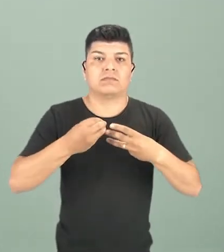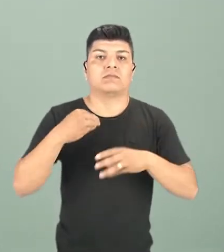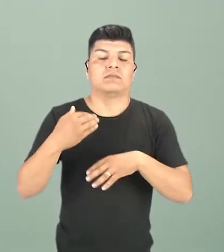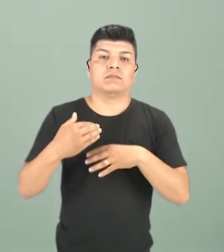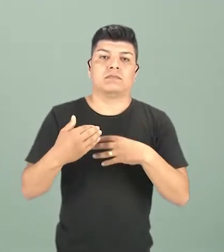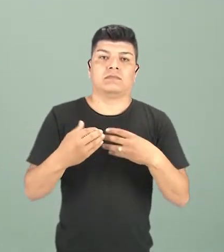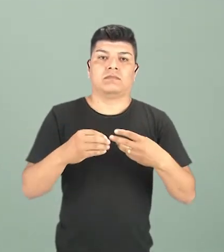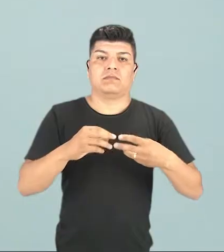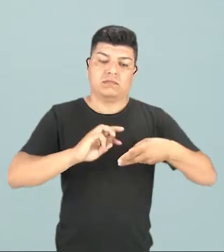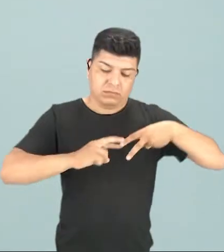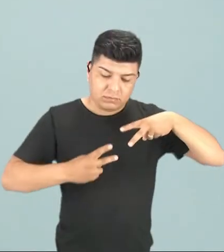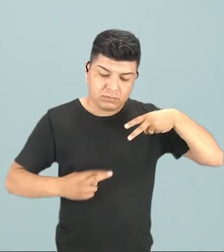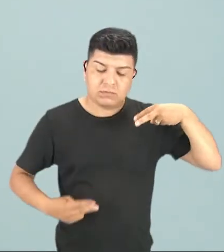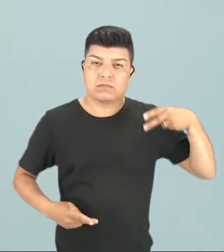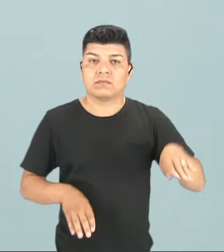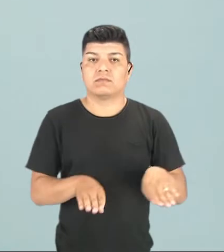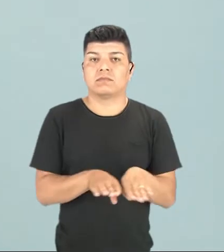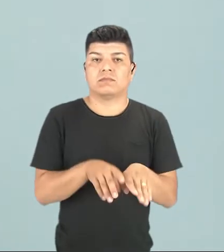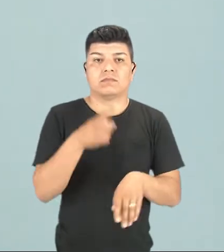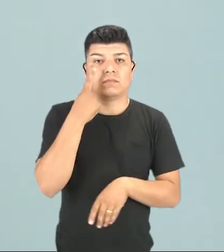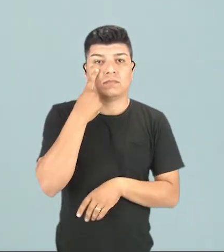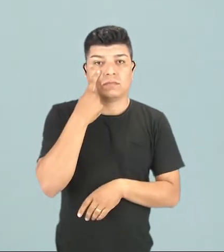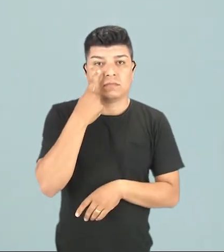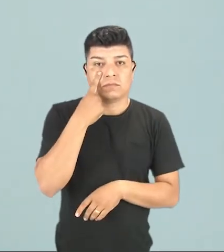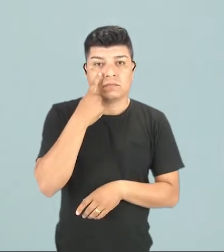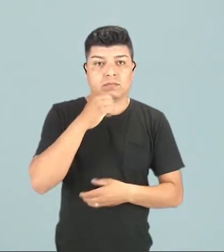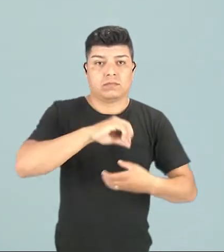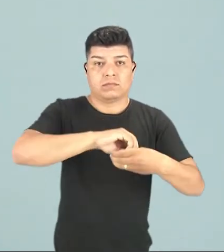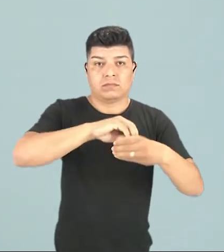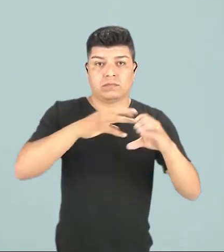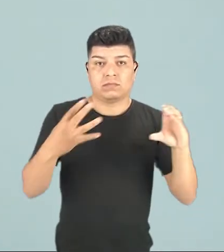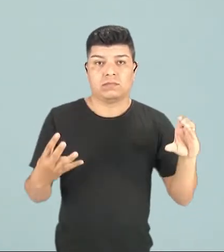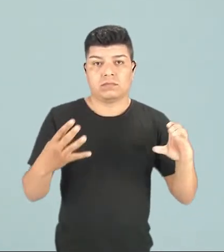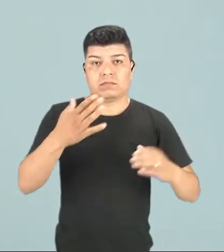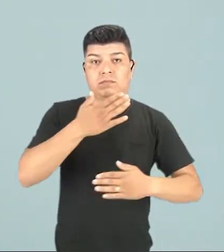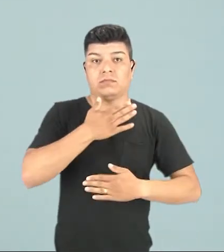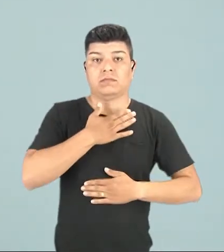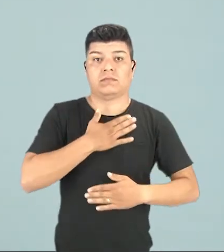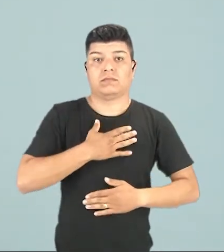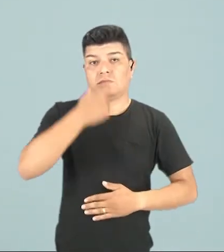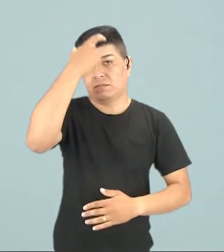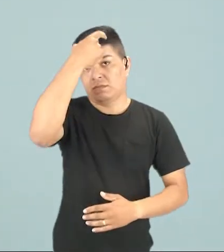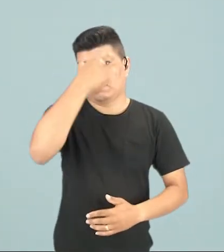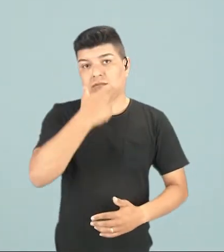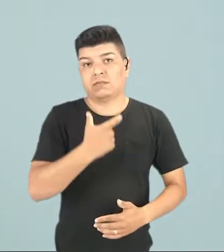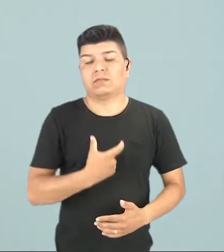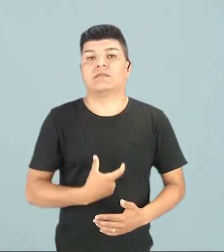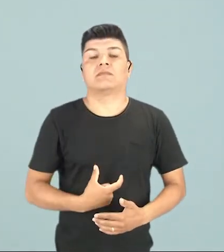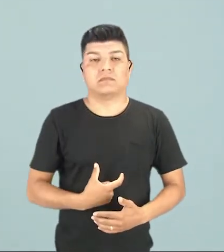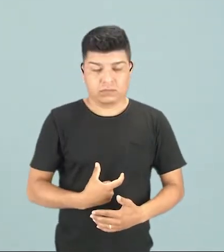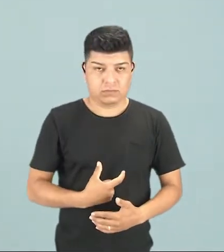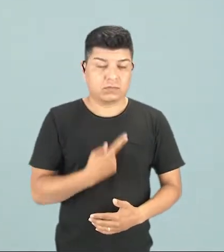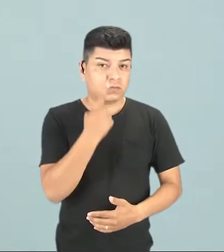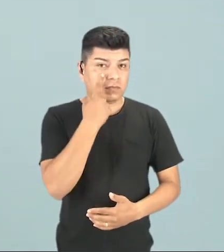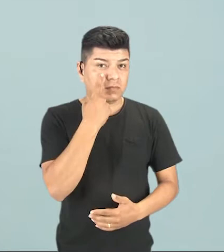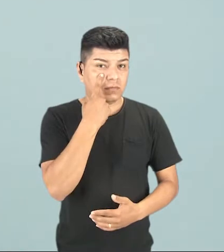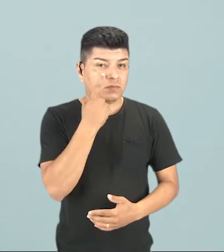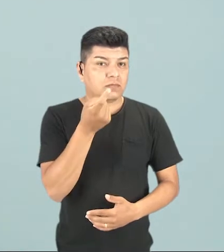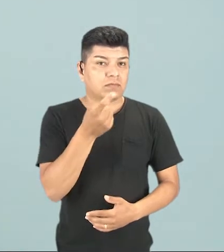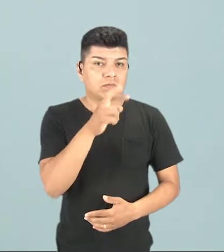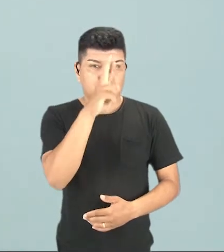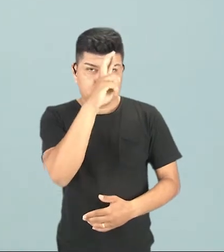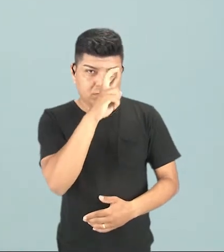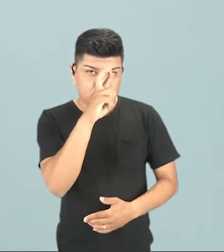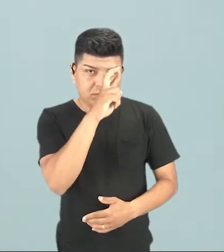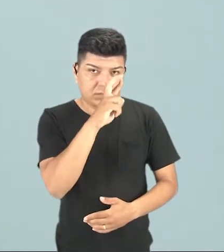observando as características do ser humano, Então, nós observamos a característica do ser humano para poder ficar didático e a gente entender